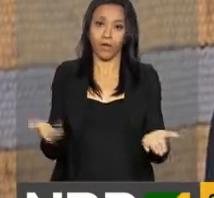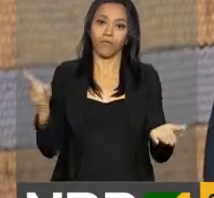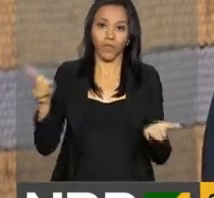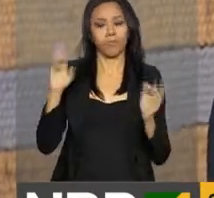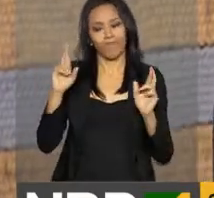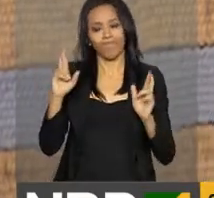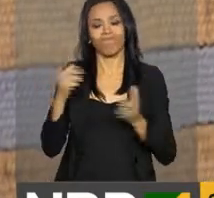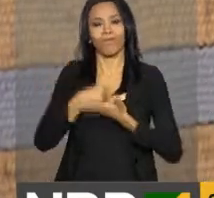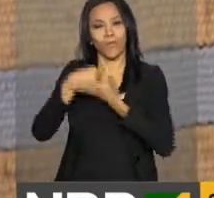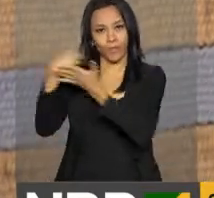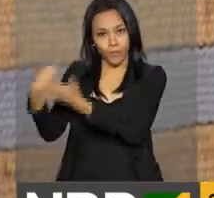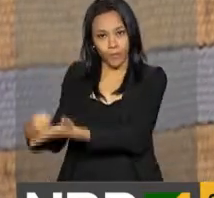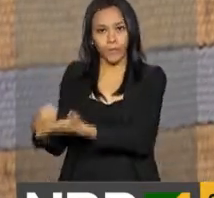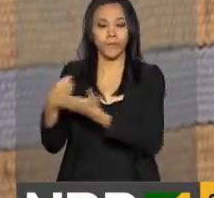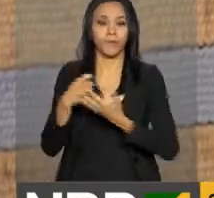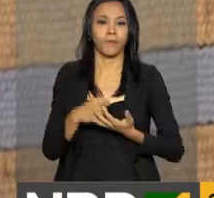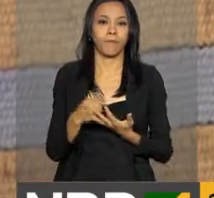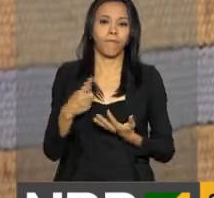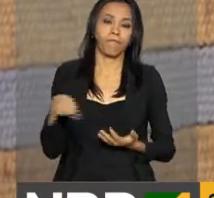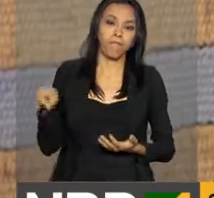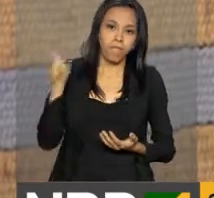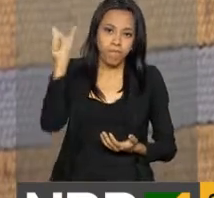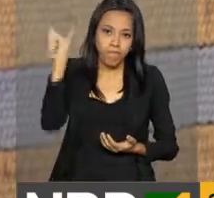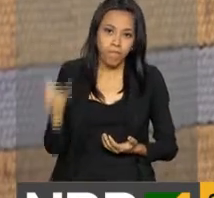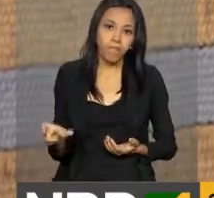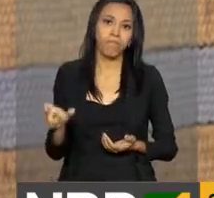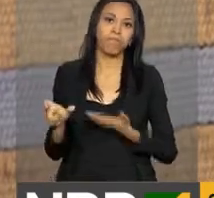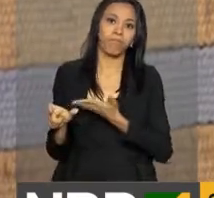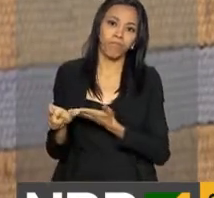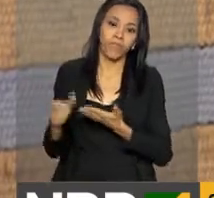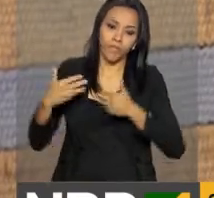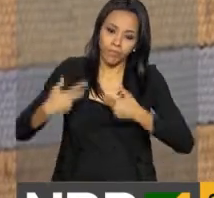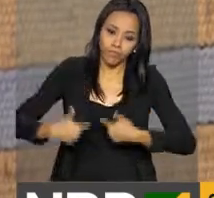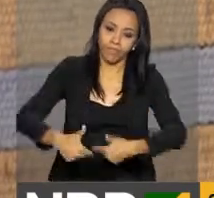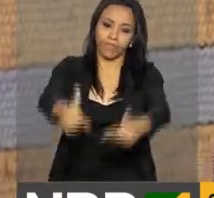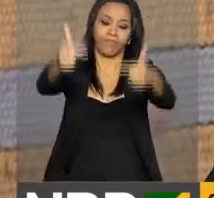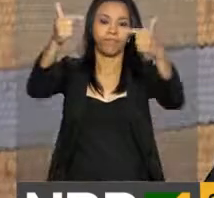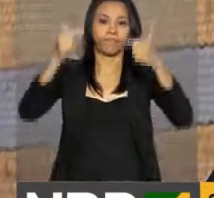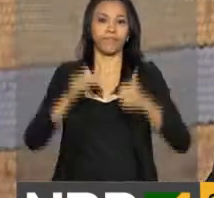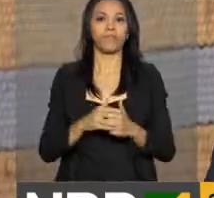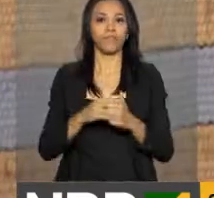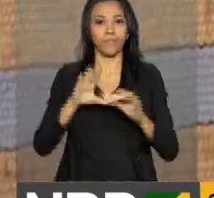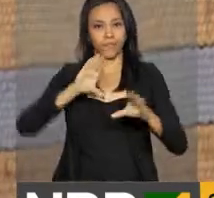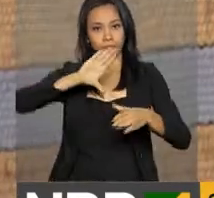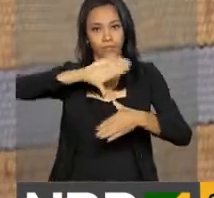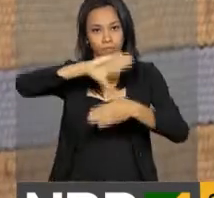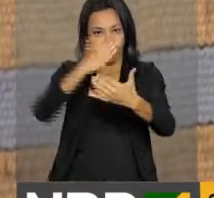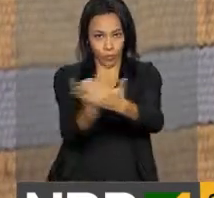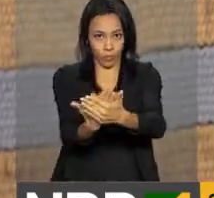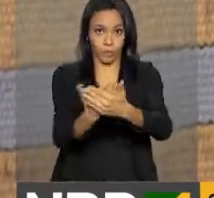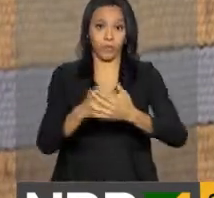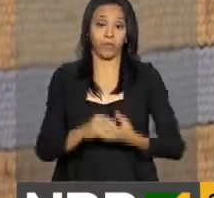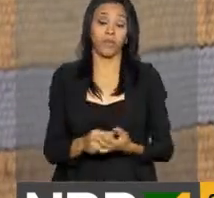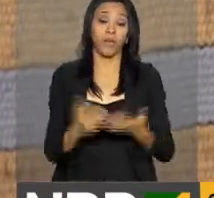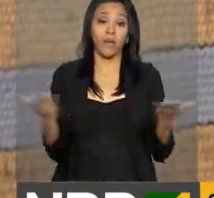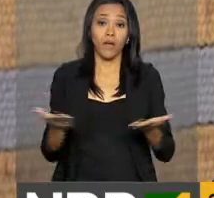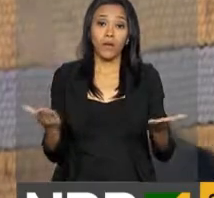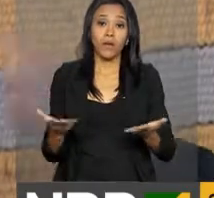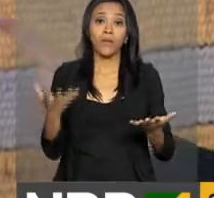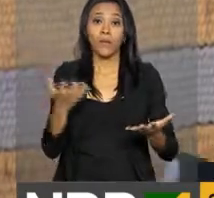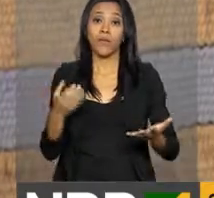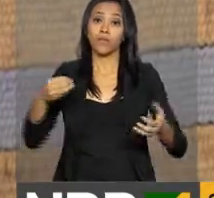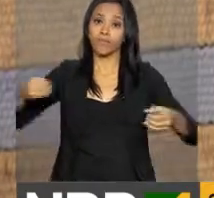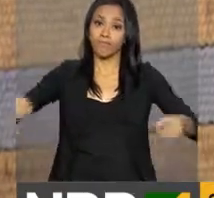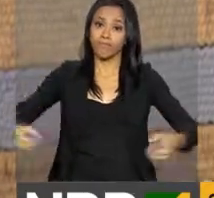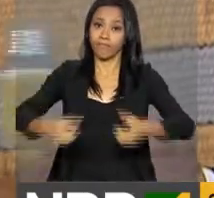conosco, portanto, para essa tarefa. Portanto, eu quero tomar a liberdade de erguer